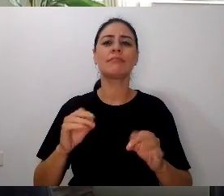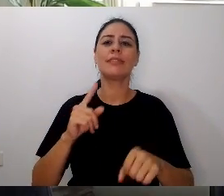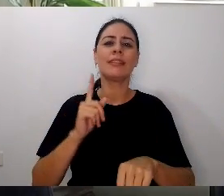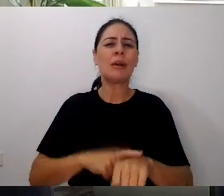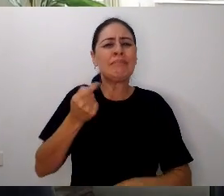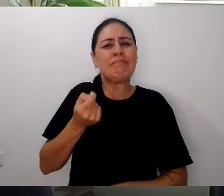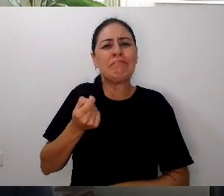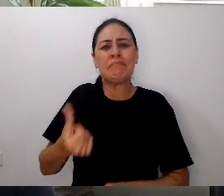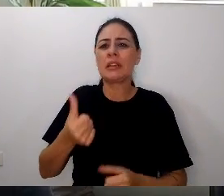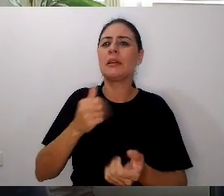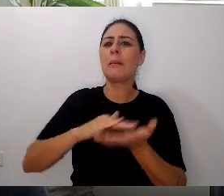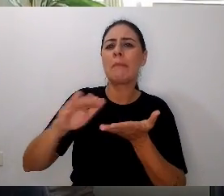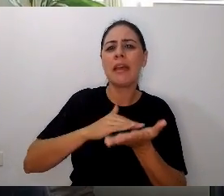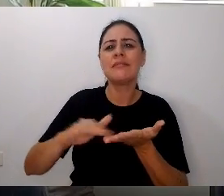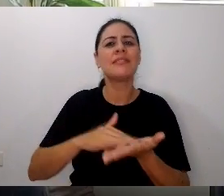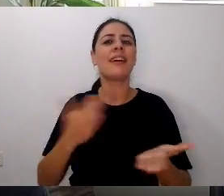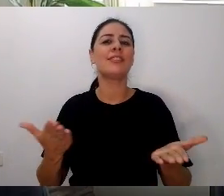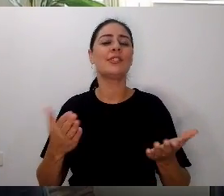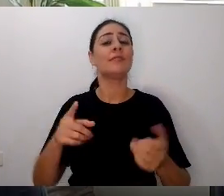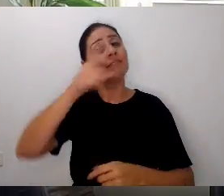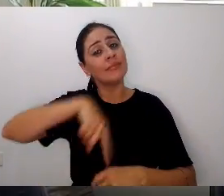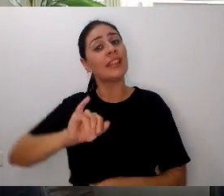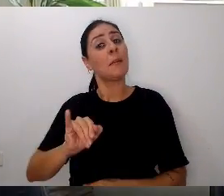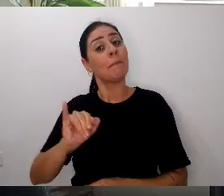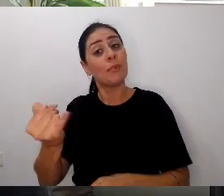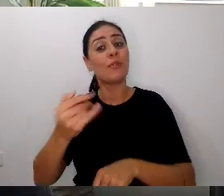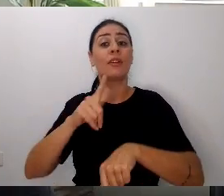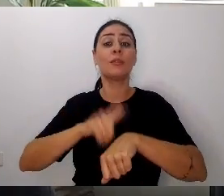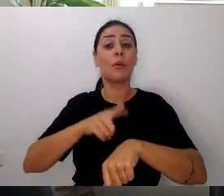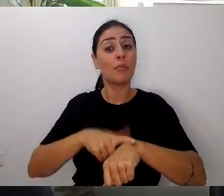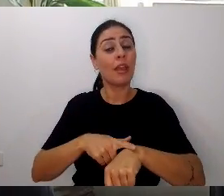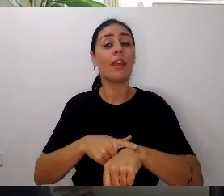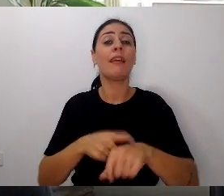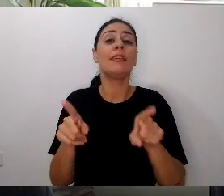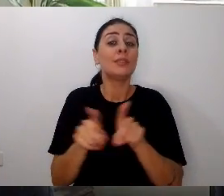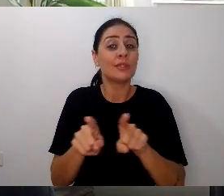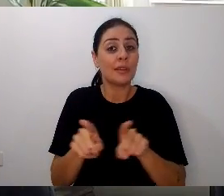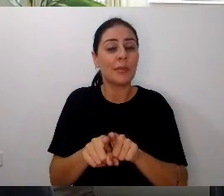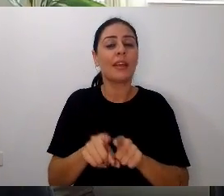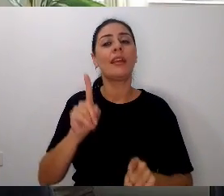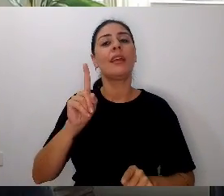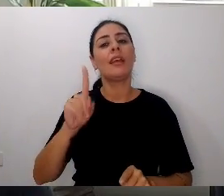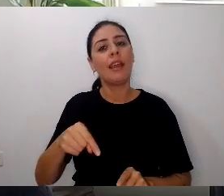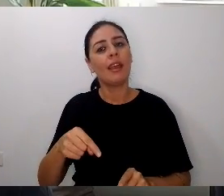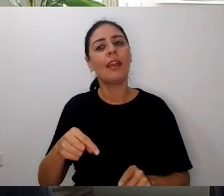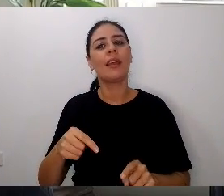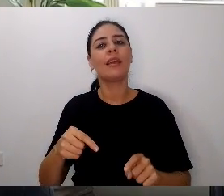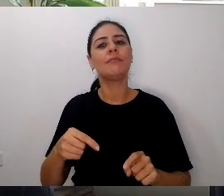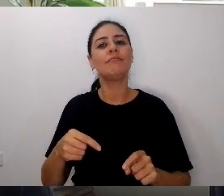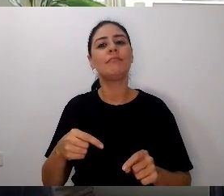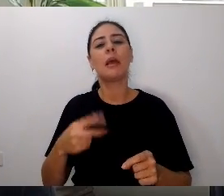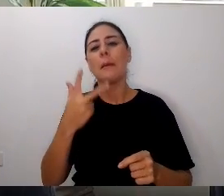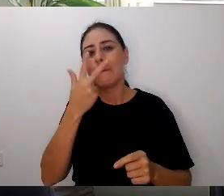mensagem positiva. Então, que a gente saiba aproveitar esses momentos também, né, Luísa, justamente para que haja esse